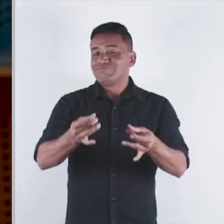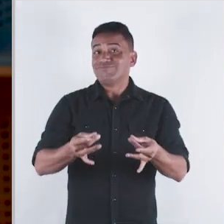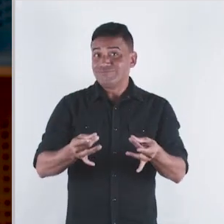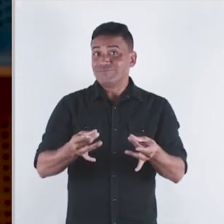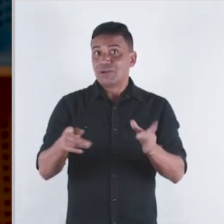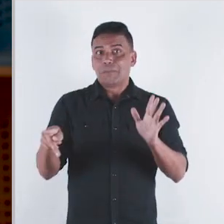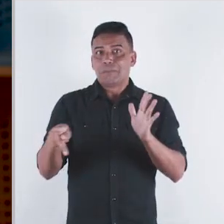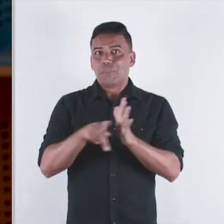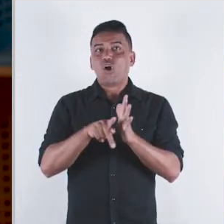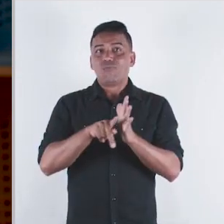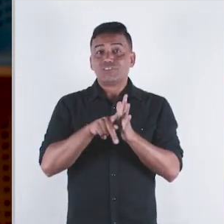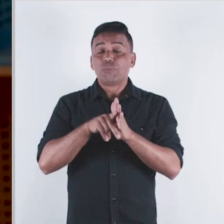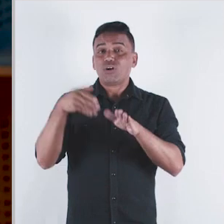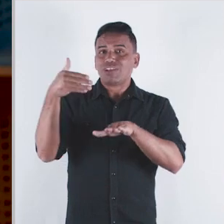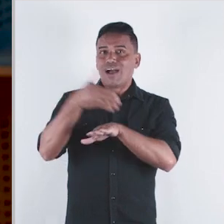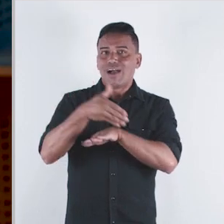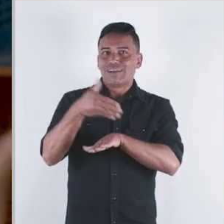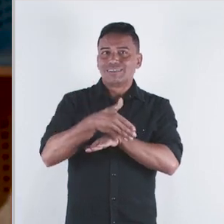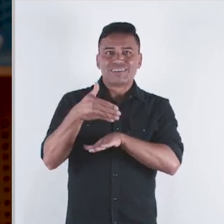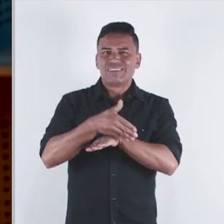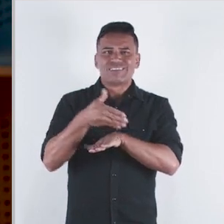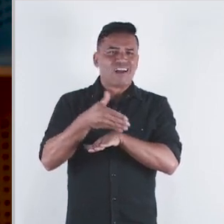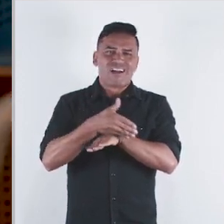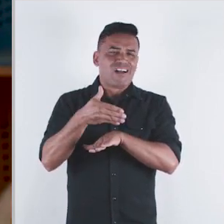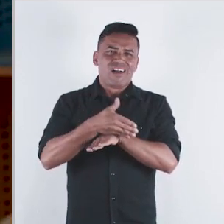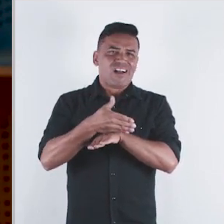ser acessada, dentre outras